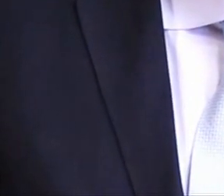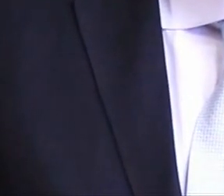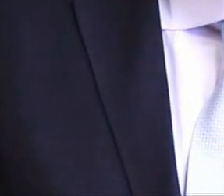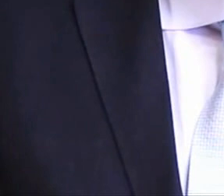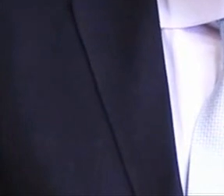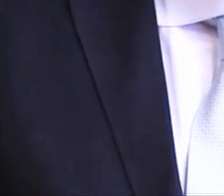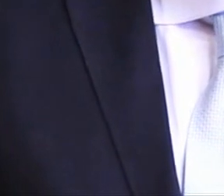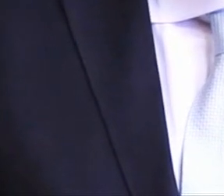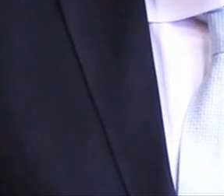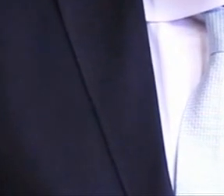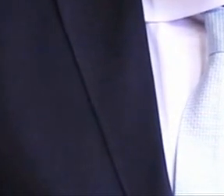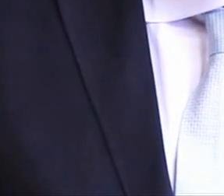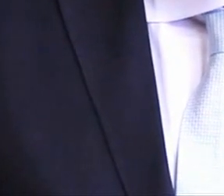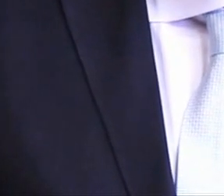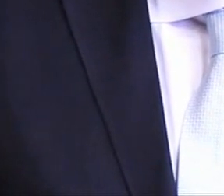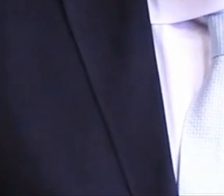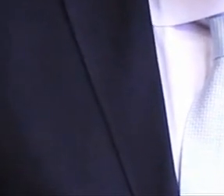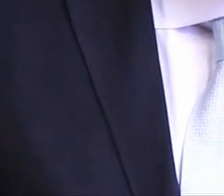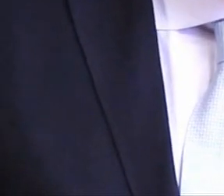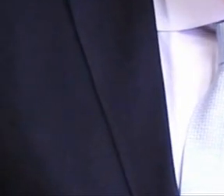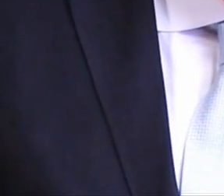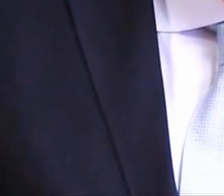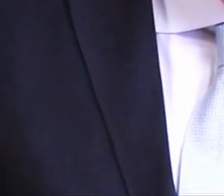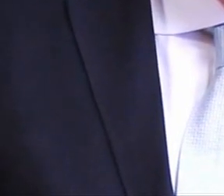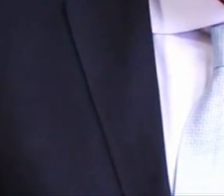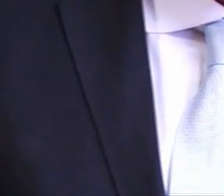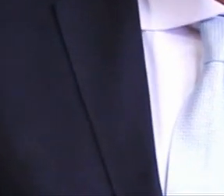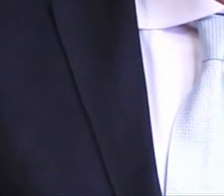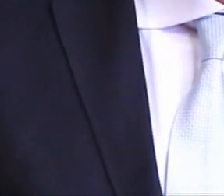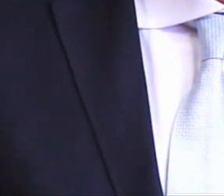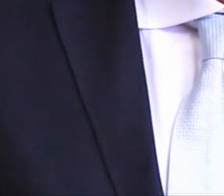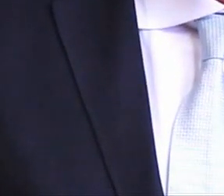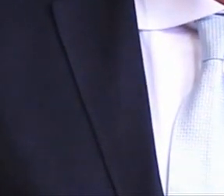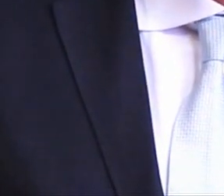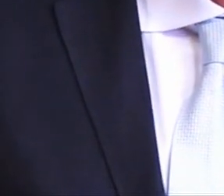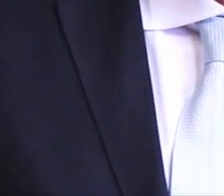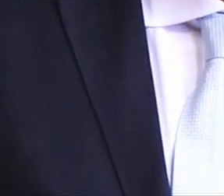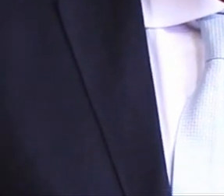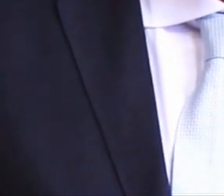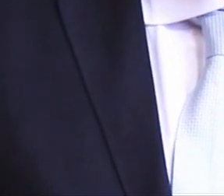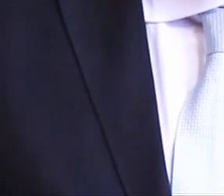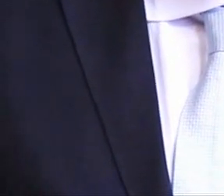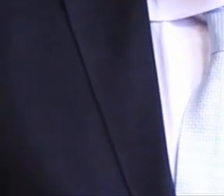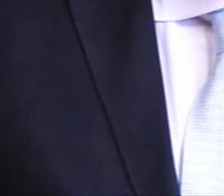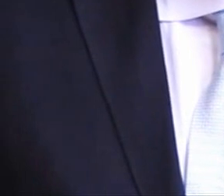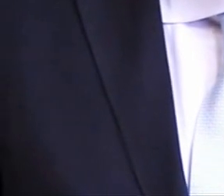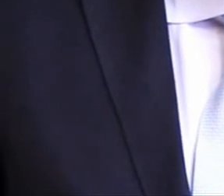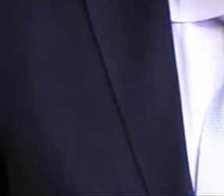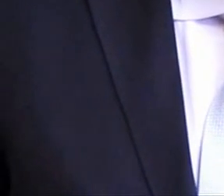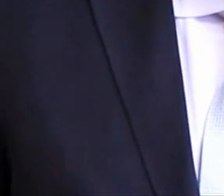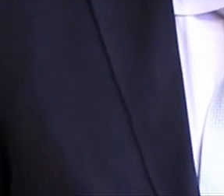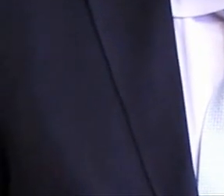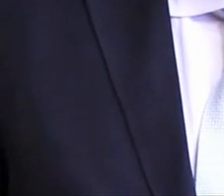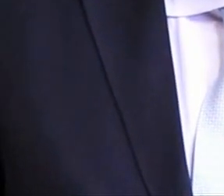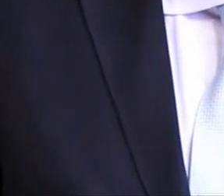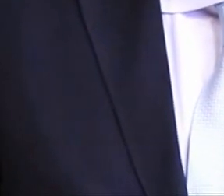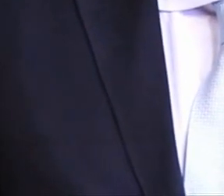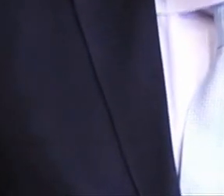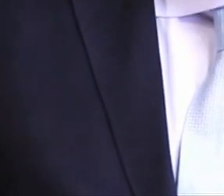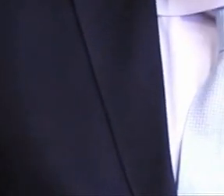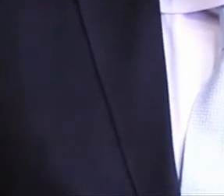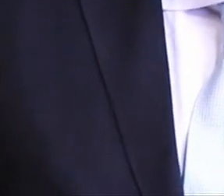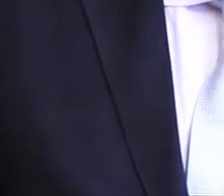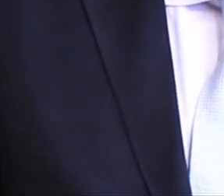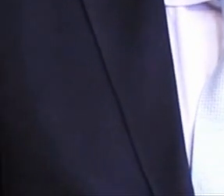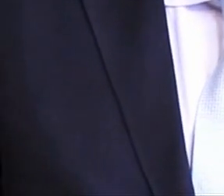desse orgulho que nós sorocabanos temos de você. Uma pessoa que fez uma carreira brilhante na Polícia Civil e é reconhecido por todos como um